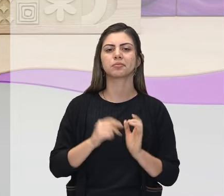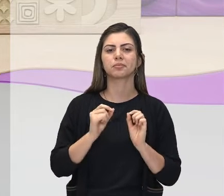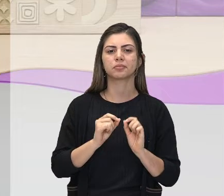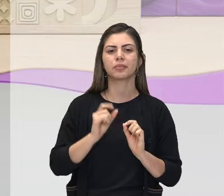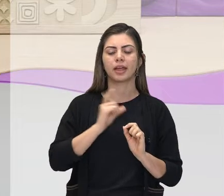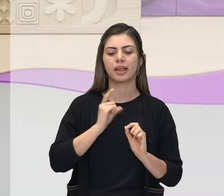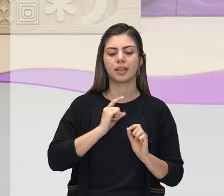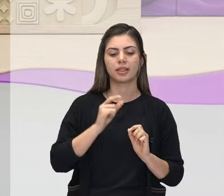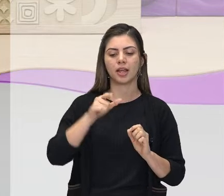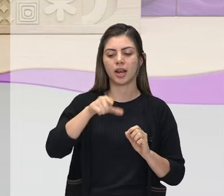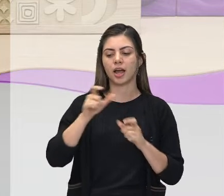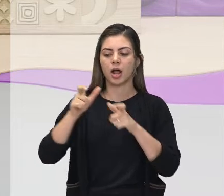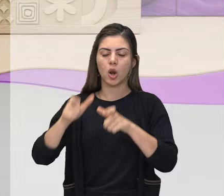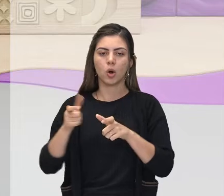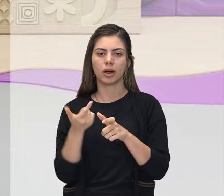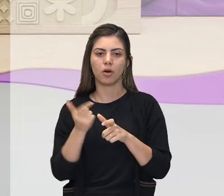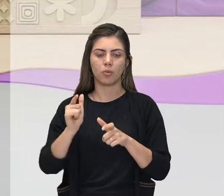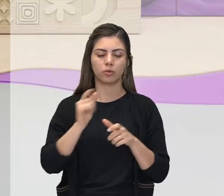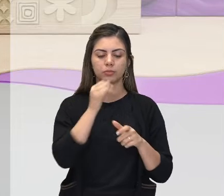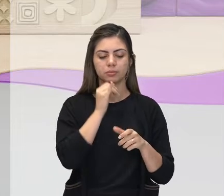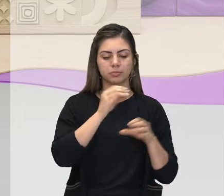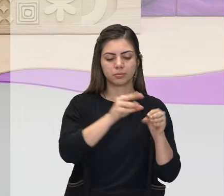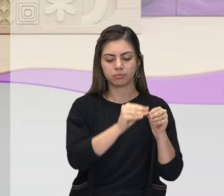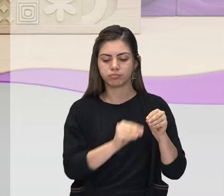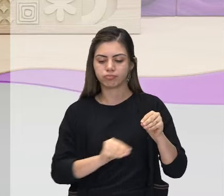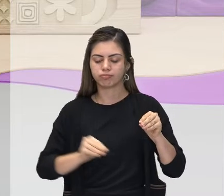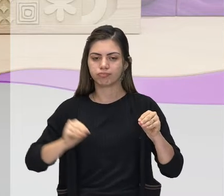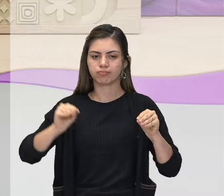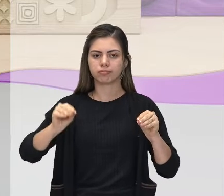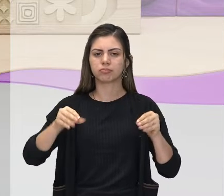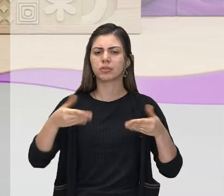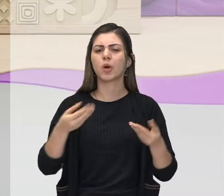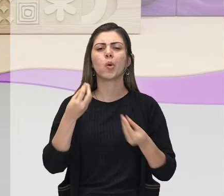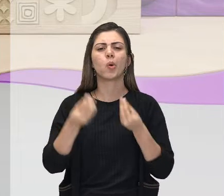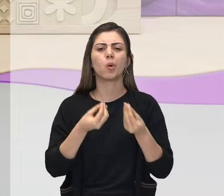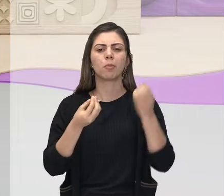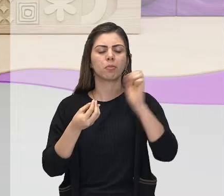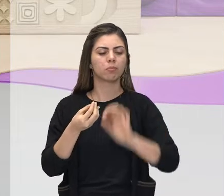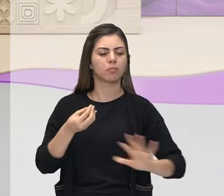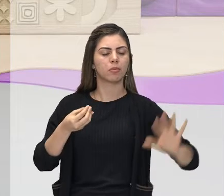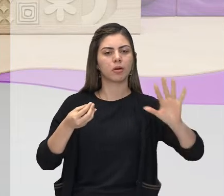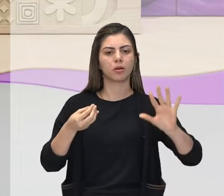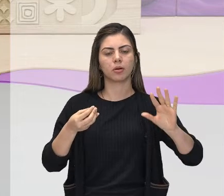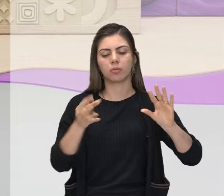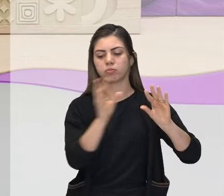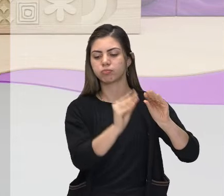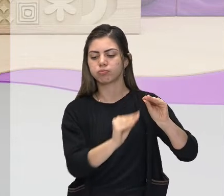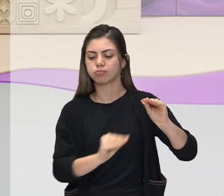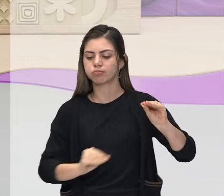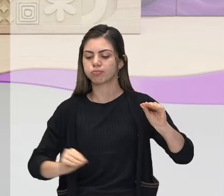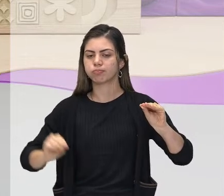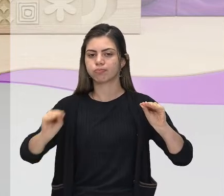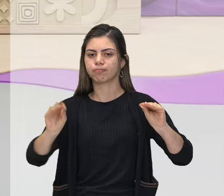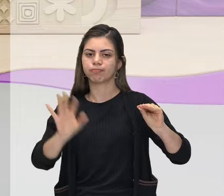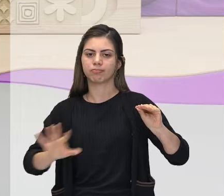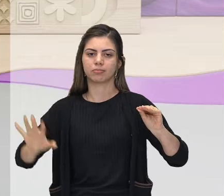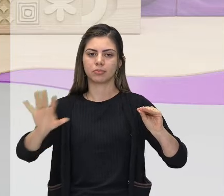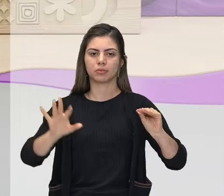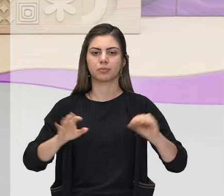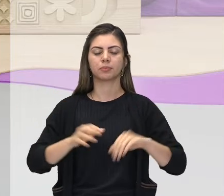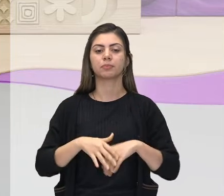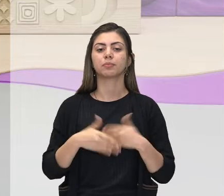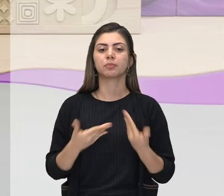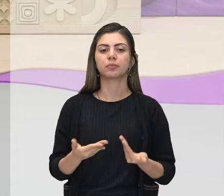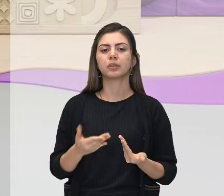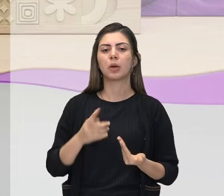outro local. No movimento de translação, uma figura desloca-se de um lugar para o outro, sem rodar, né, sem ter